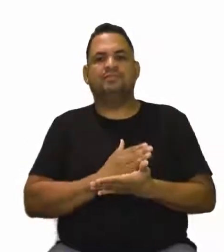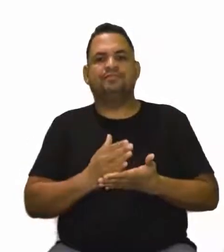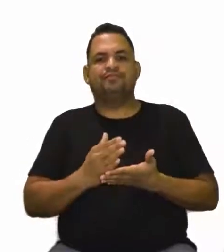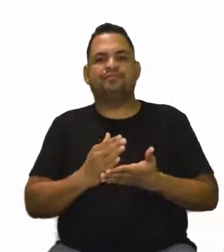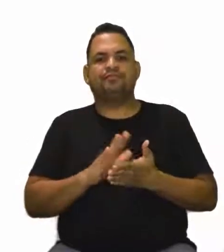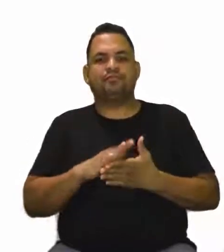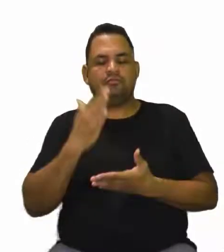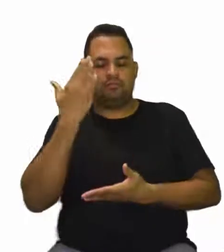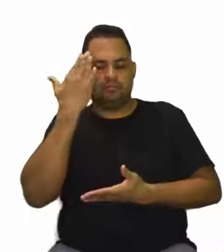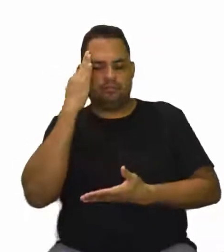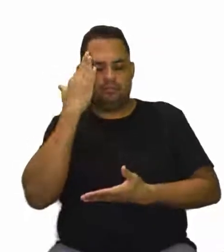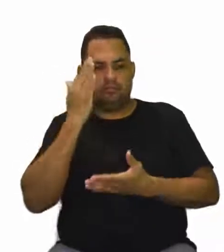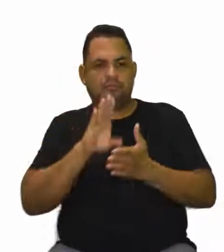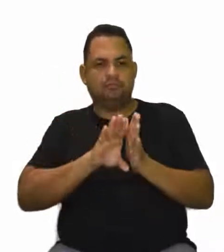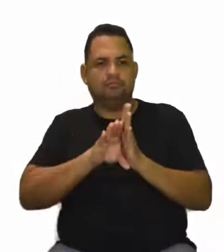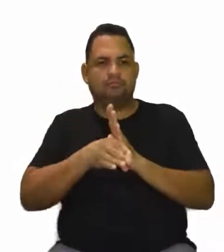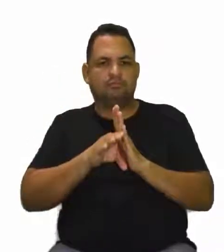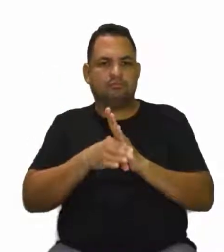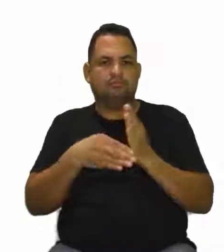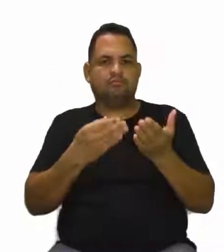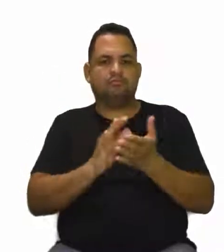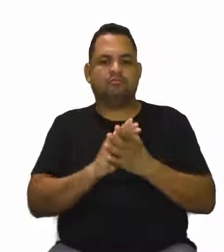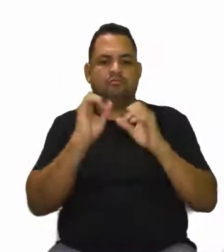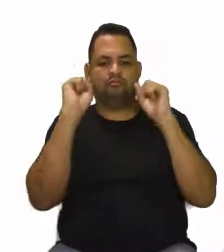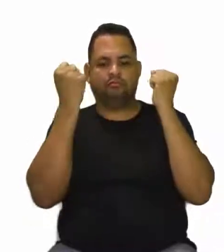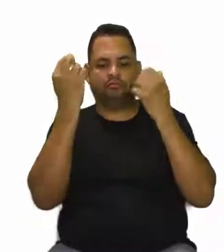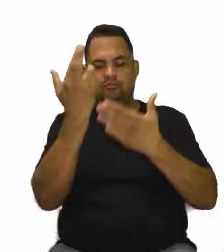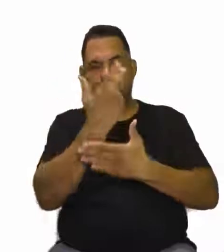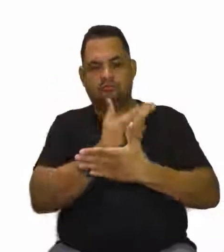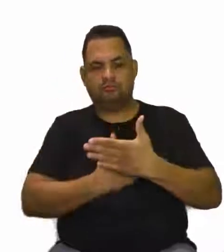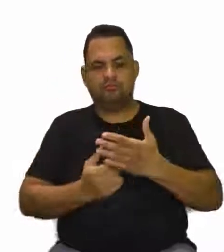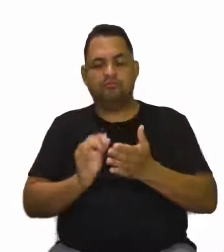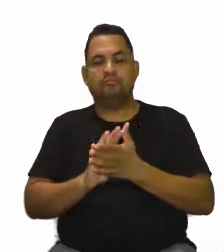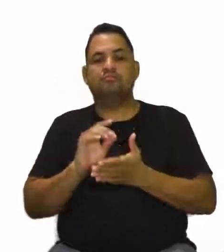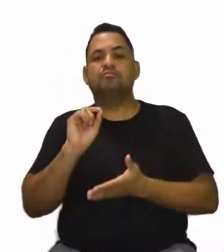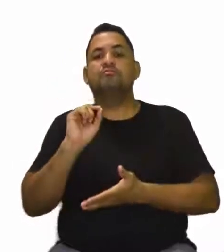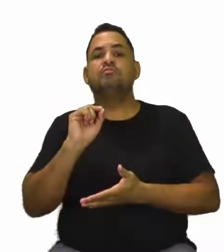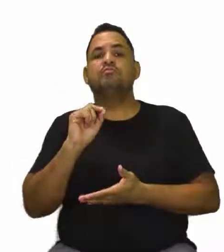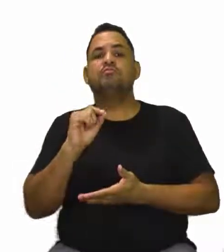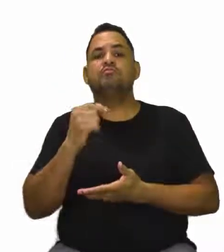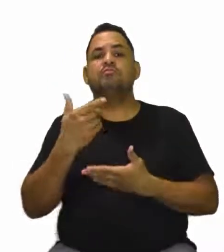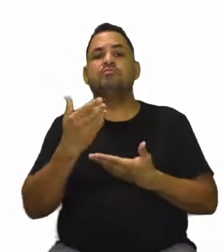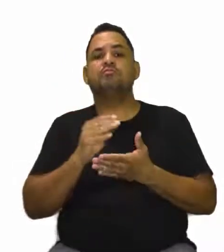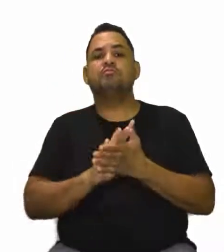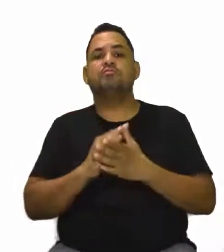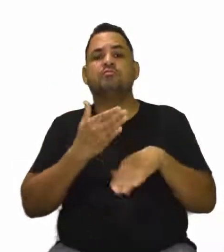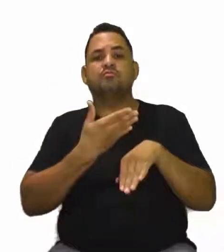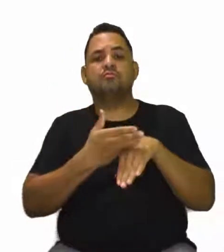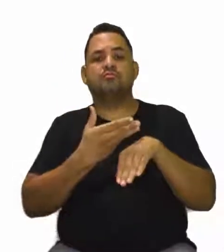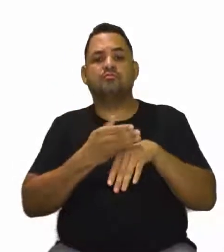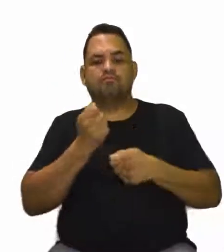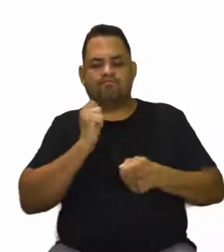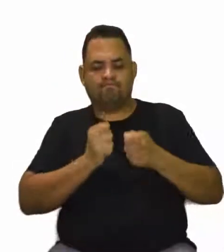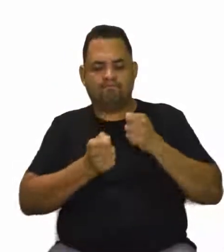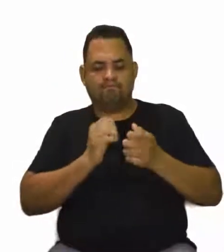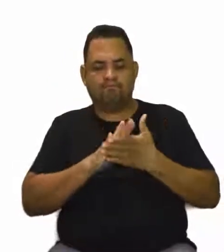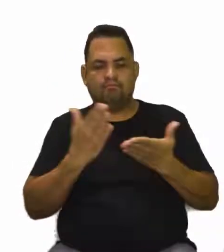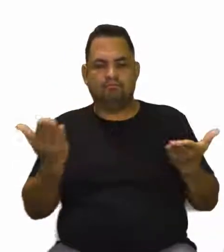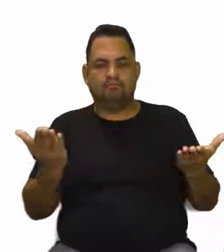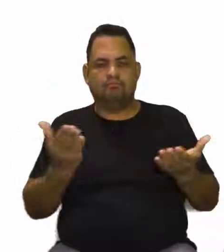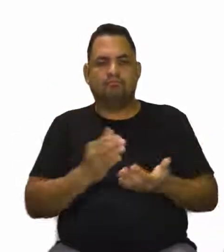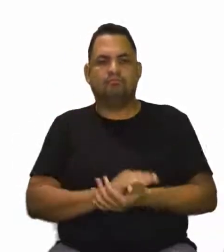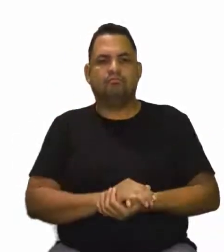dessa compreensão do conceito de ginástica, o que seria então o treinamento funcional? Vejam